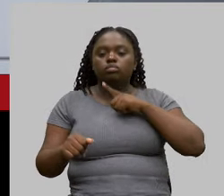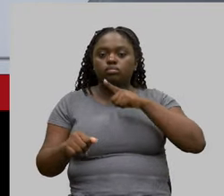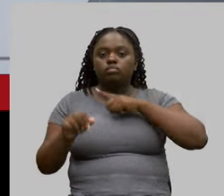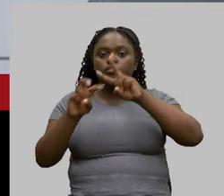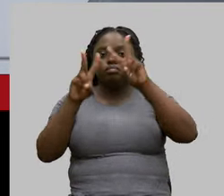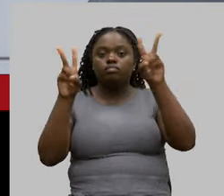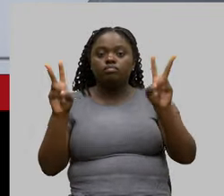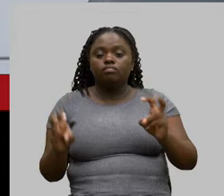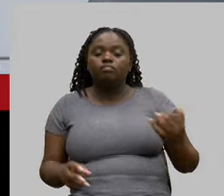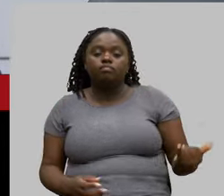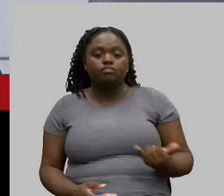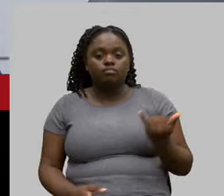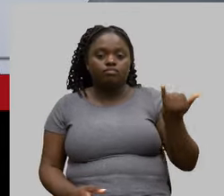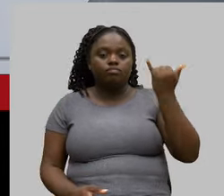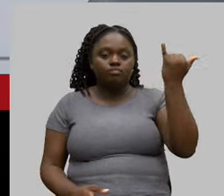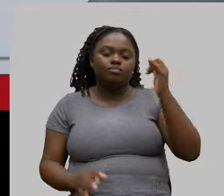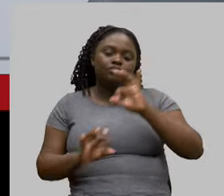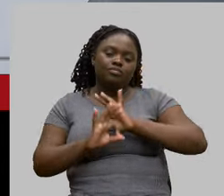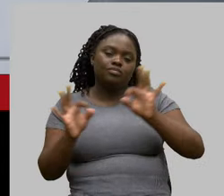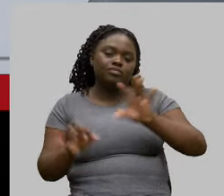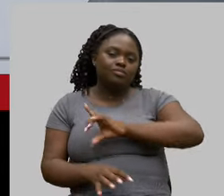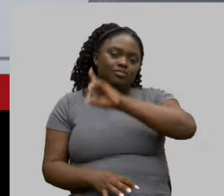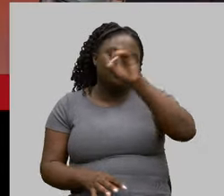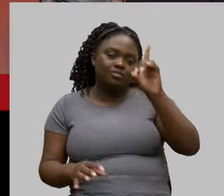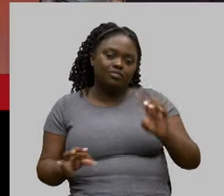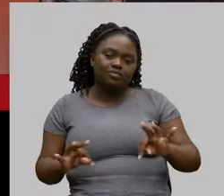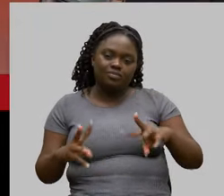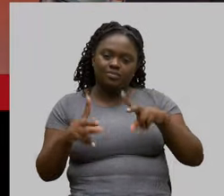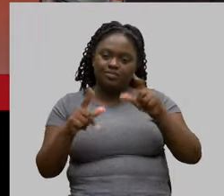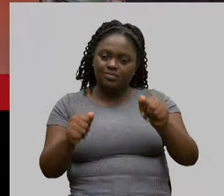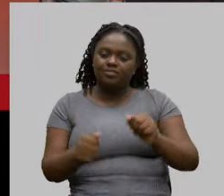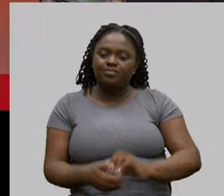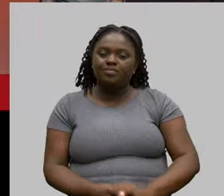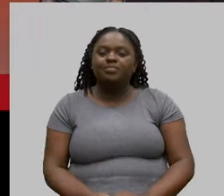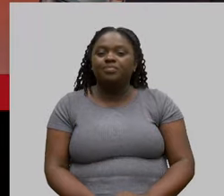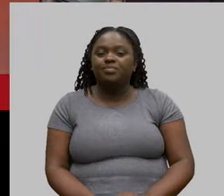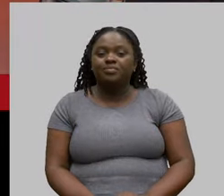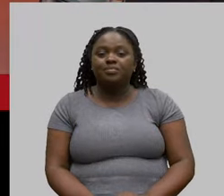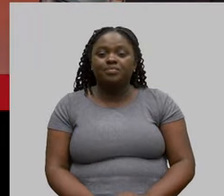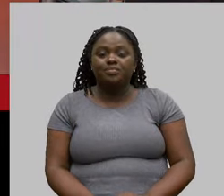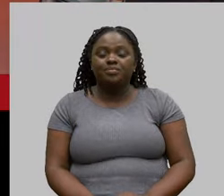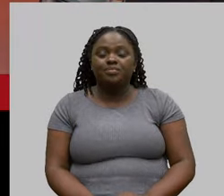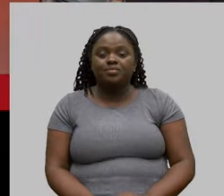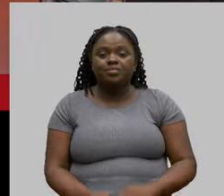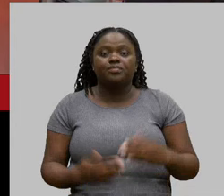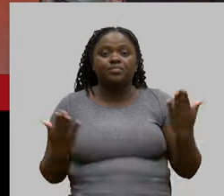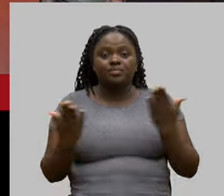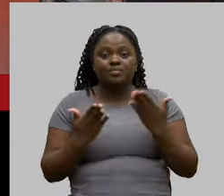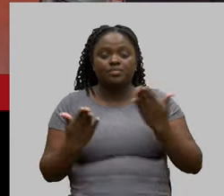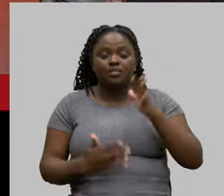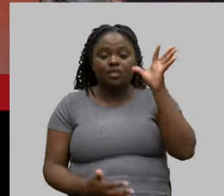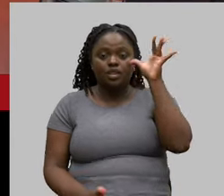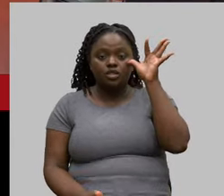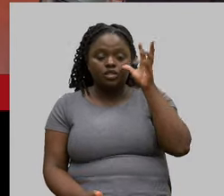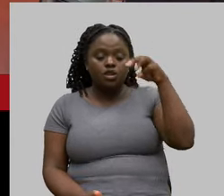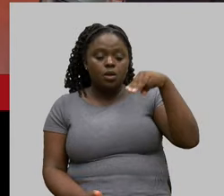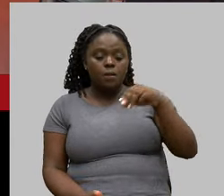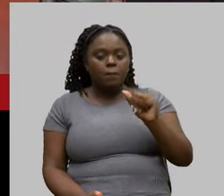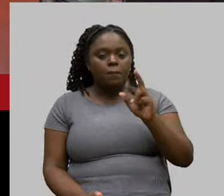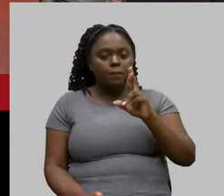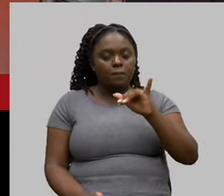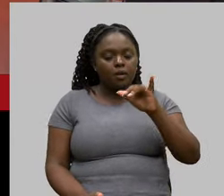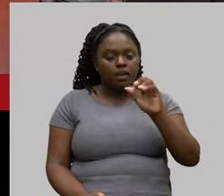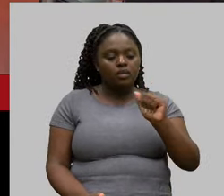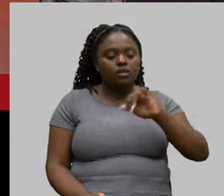então um um ótimo dia a todos Obrigado obrigado ouviremos agora Maria Júlia Ferreira e Silva analista de